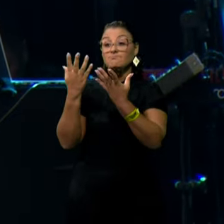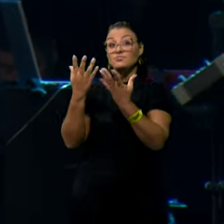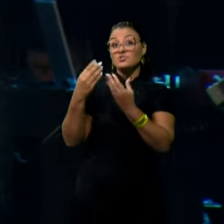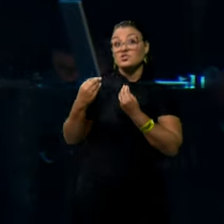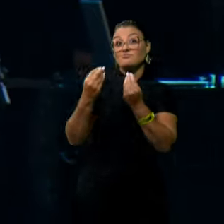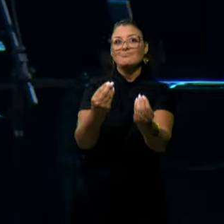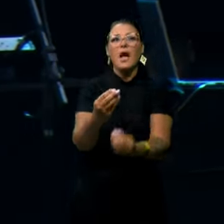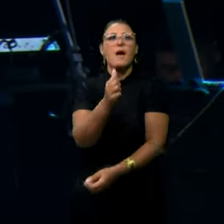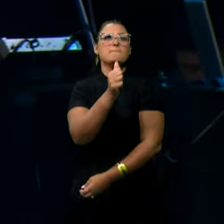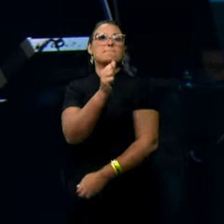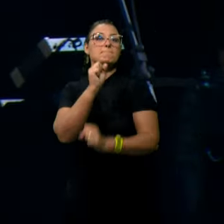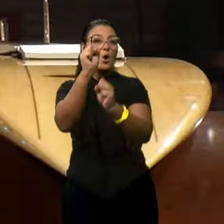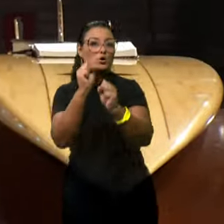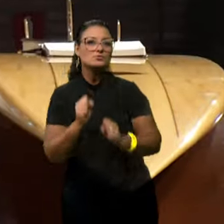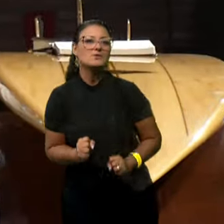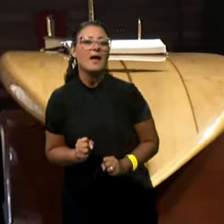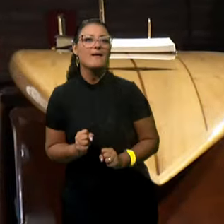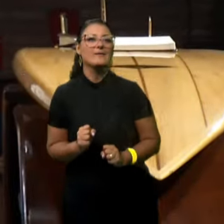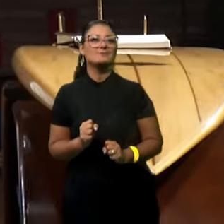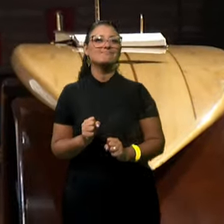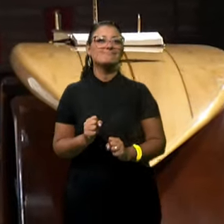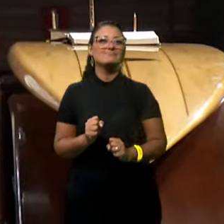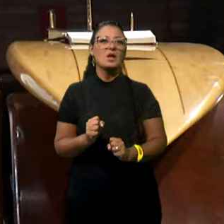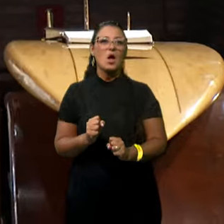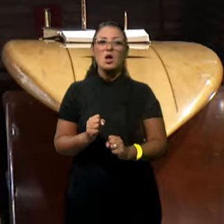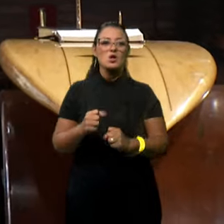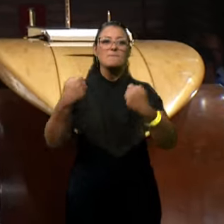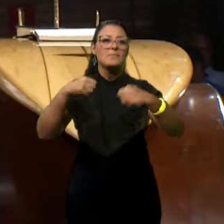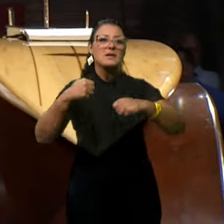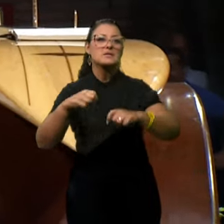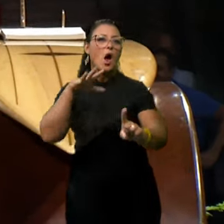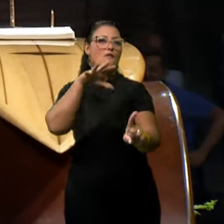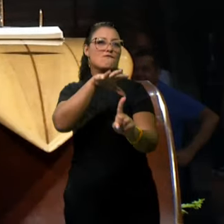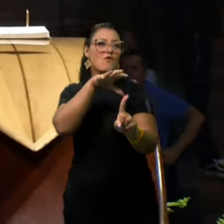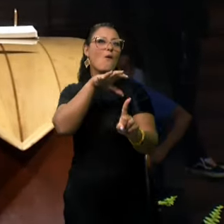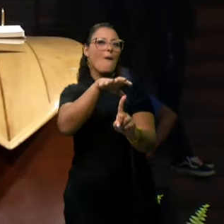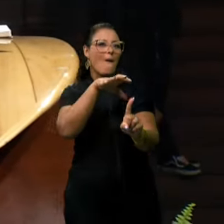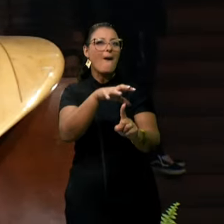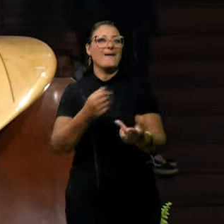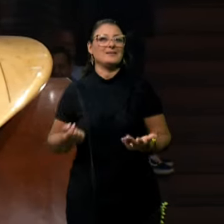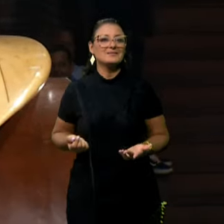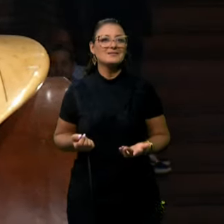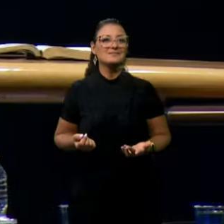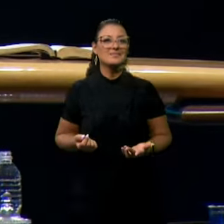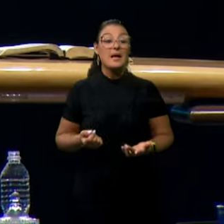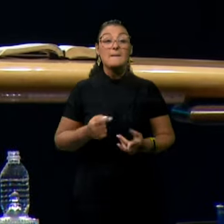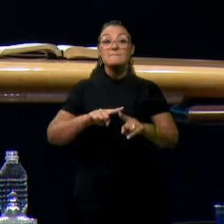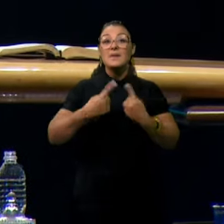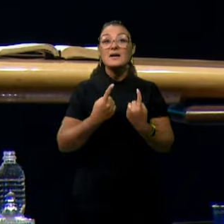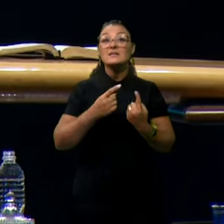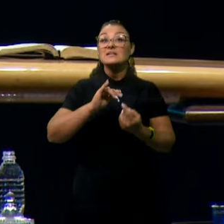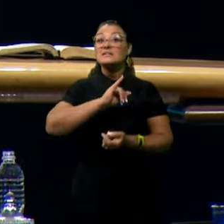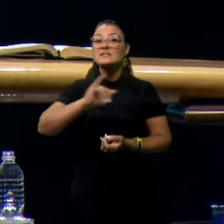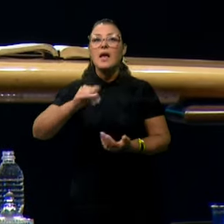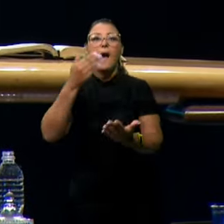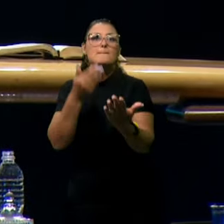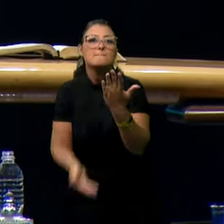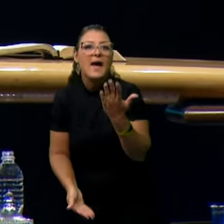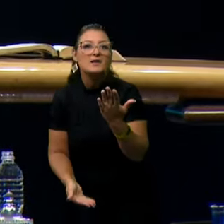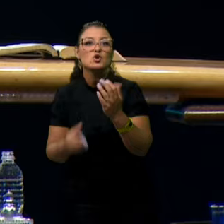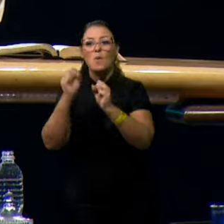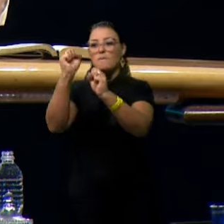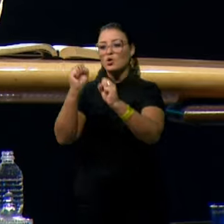influência se entende ou não não tem que começar de zero mas se você tira esse poder cada vez que nasce uma pessoa é um reset